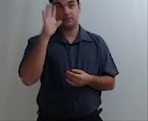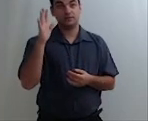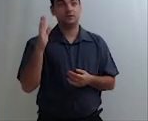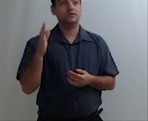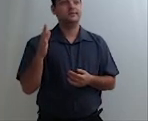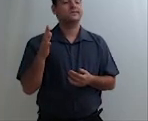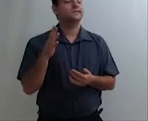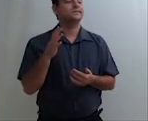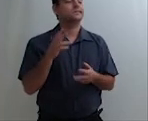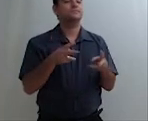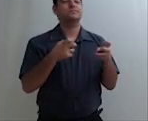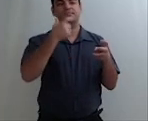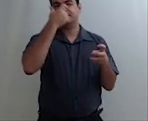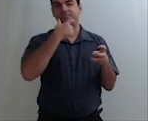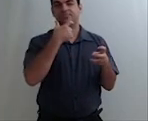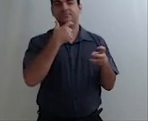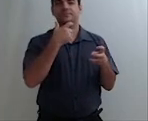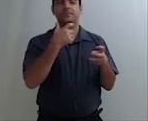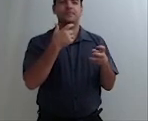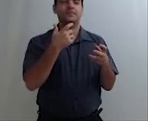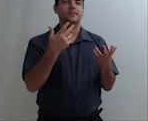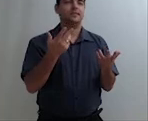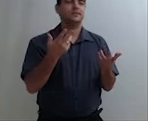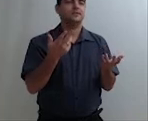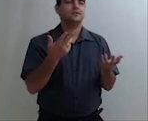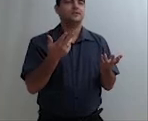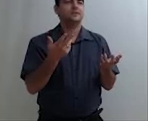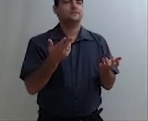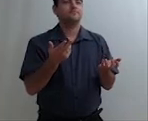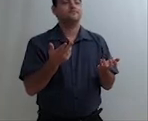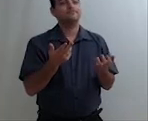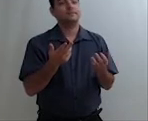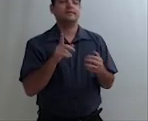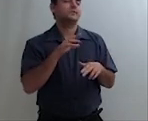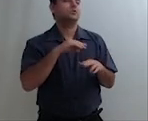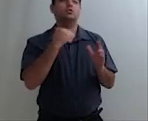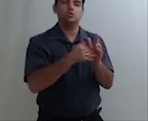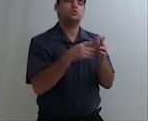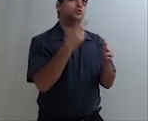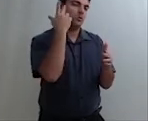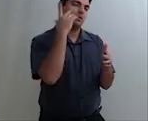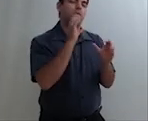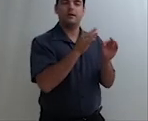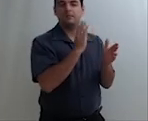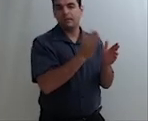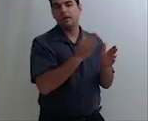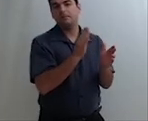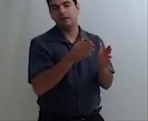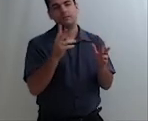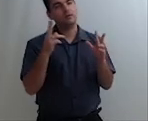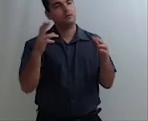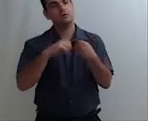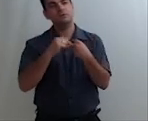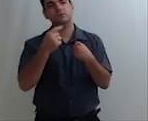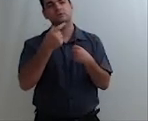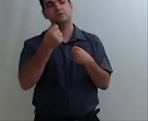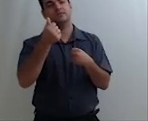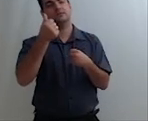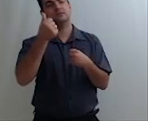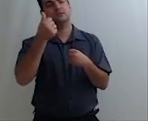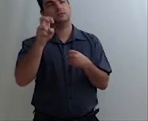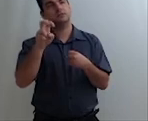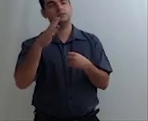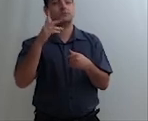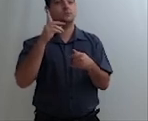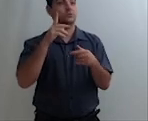reconhecimento ainda que adotadas todas as etapas estab incida lá no nosso artigo 226 do Código Processo